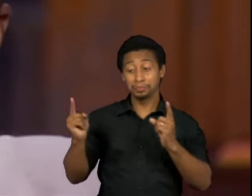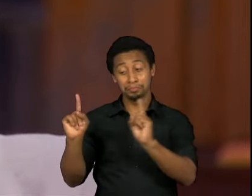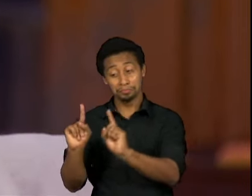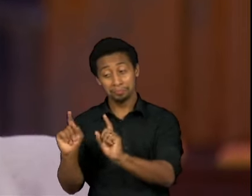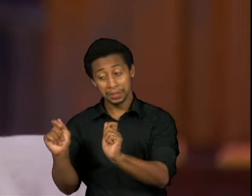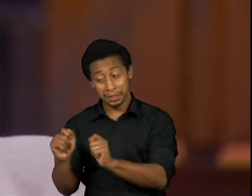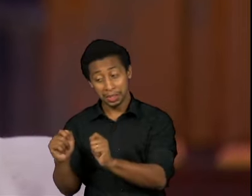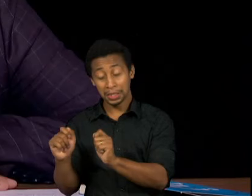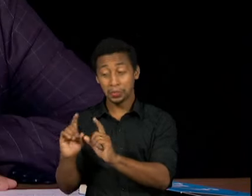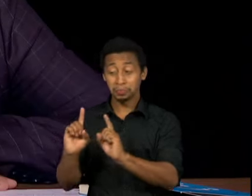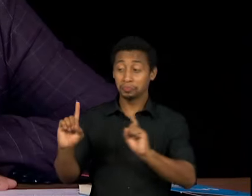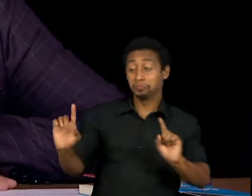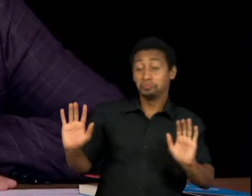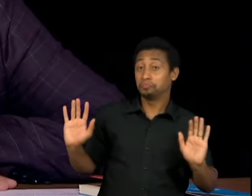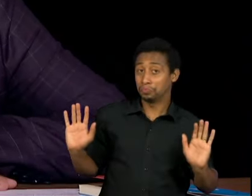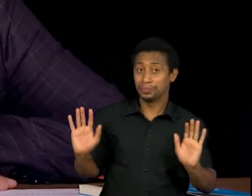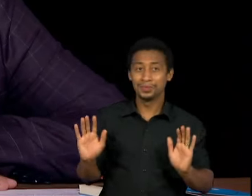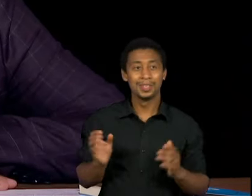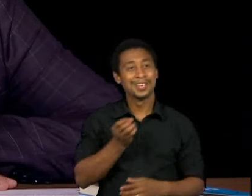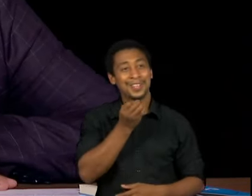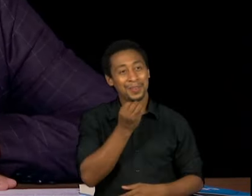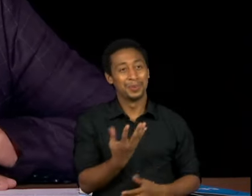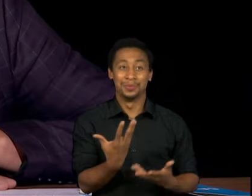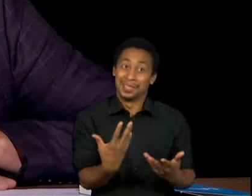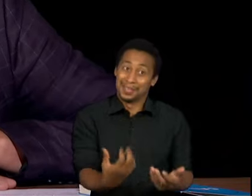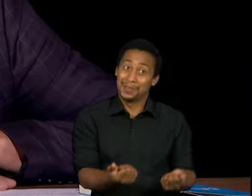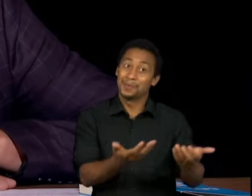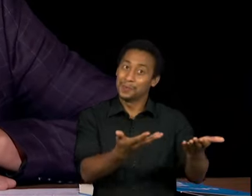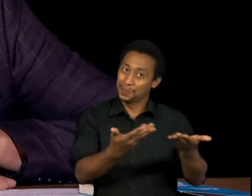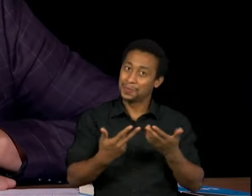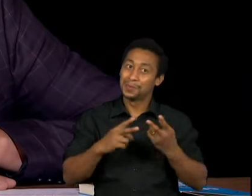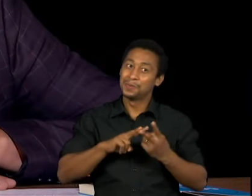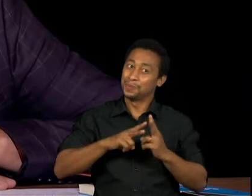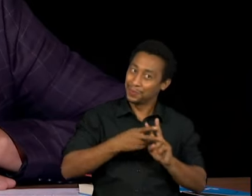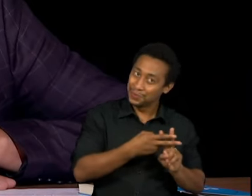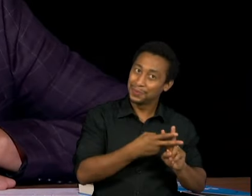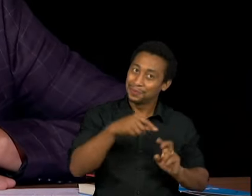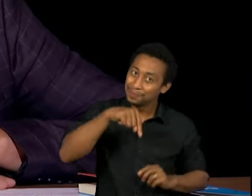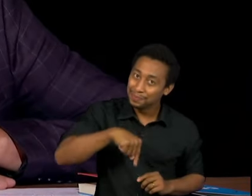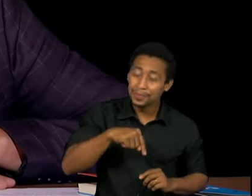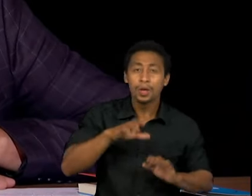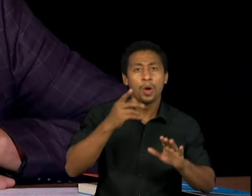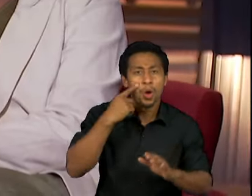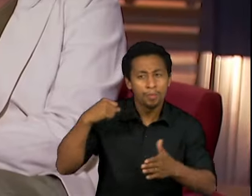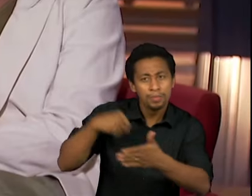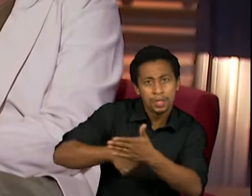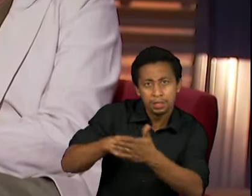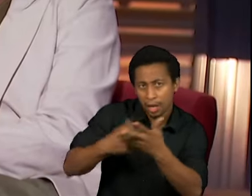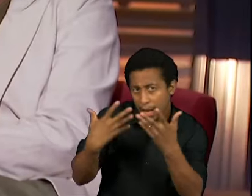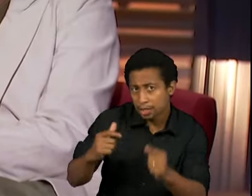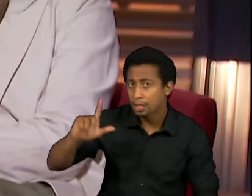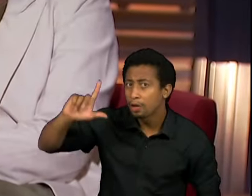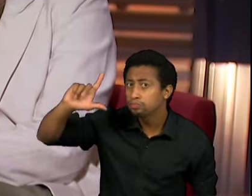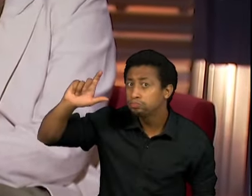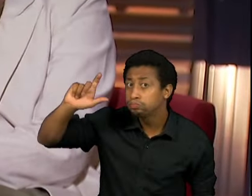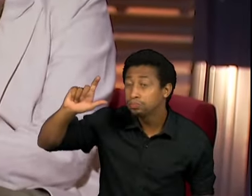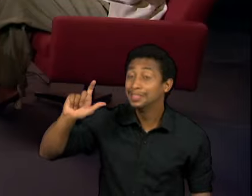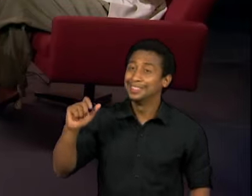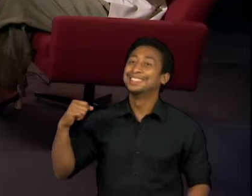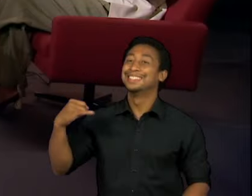está Que bom que você escolheu estado aqui militante tira selfie tira